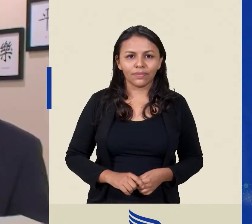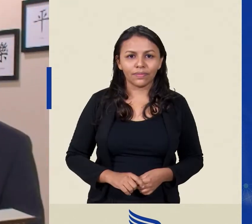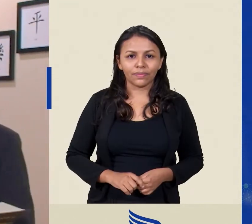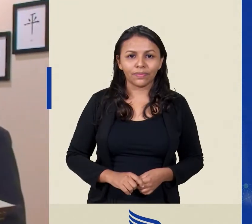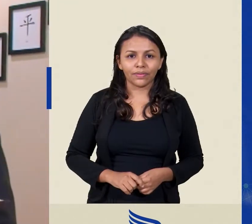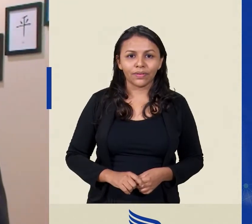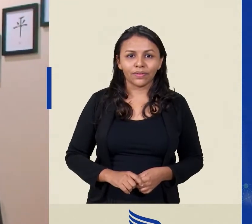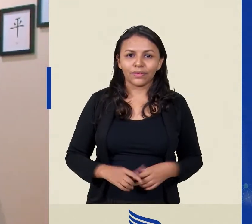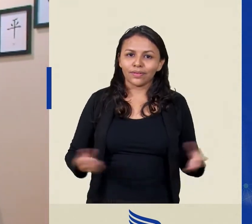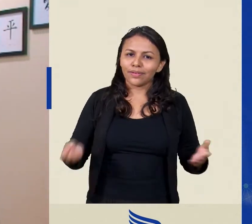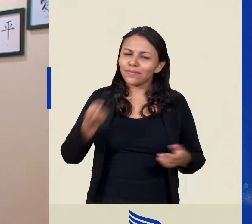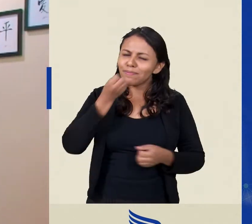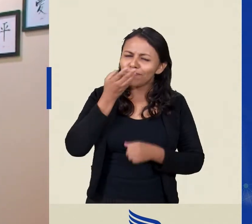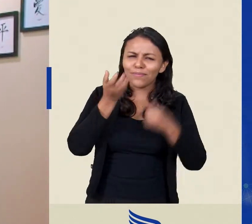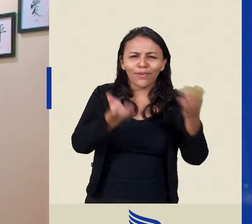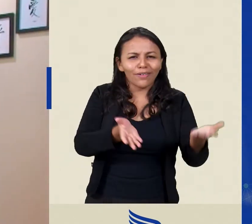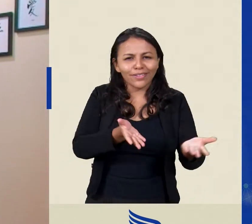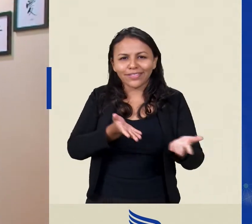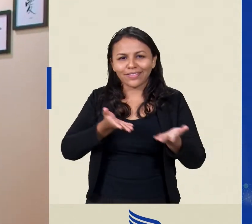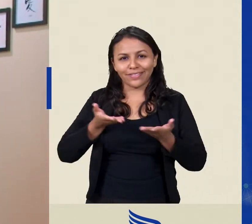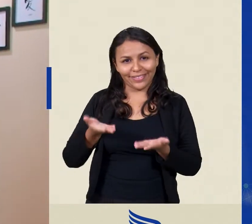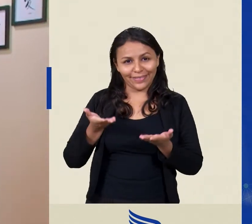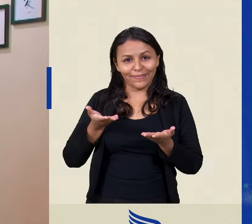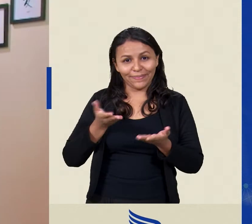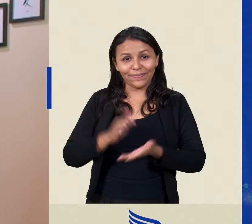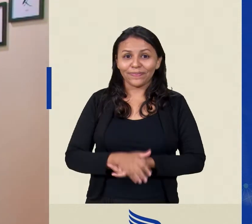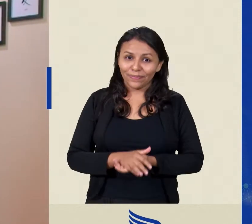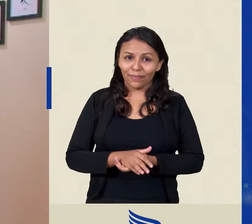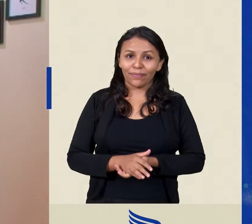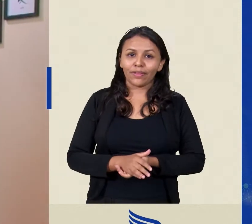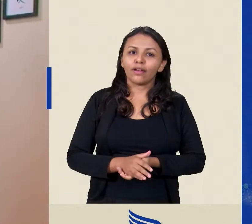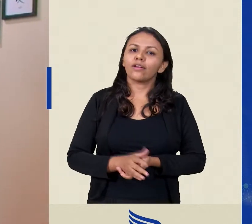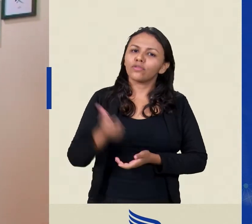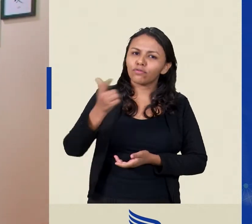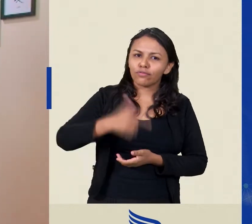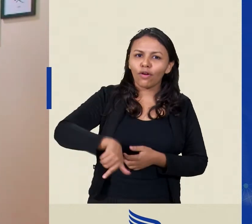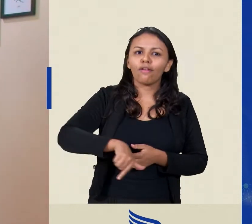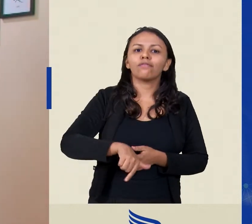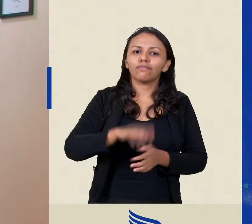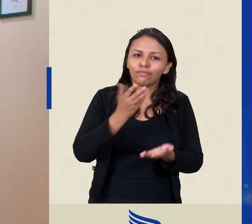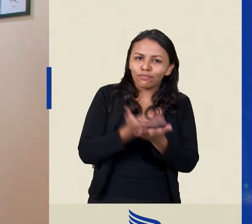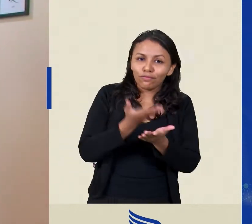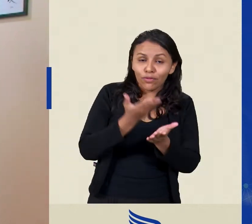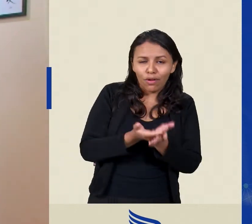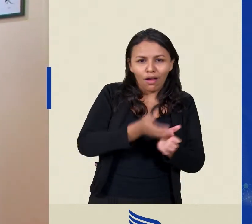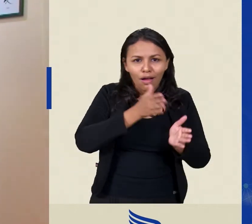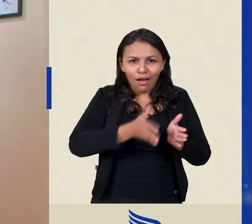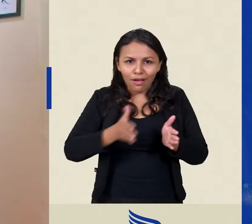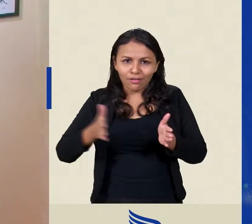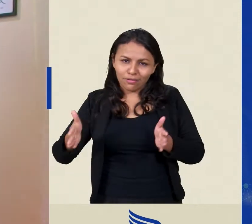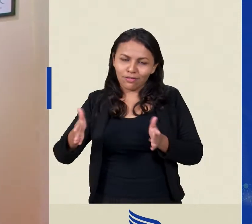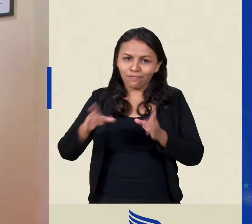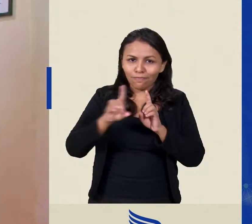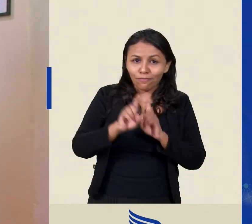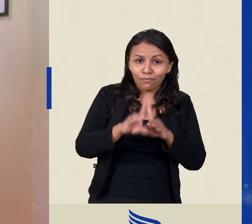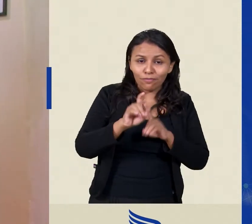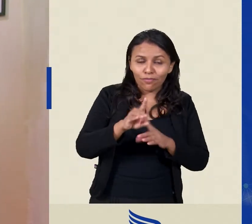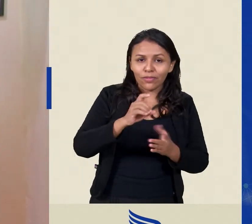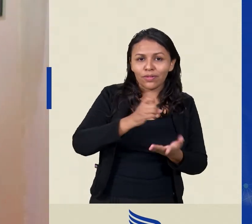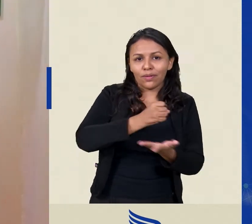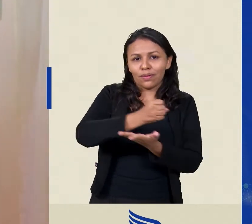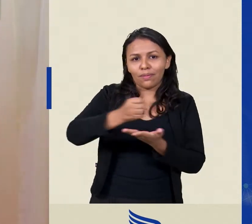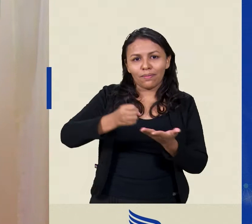damos cordiais boas-vindas para mais um estudo da série Princípios de Fé da